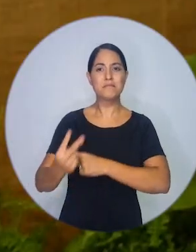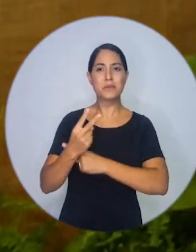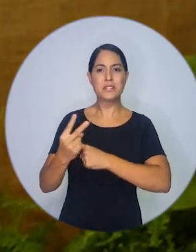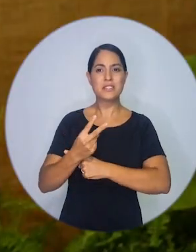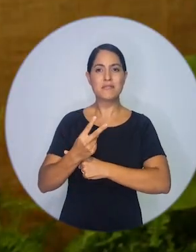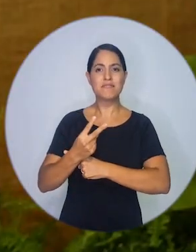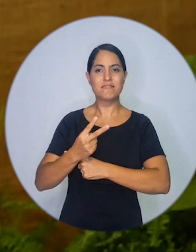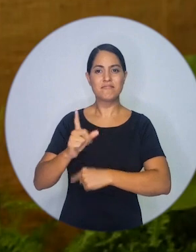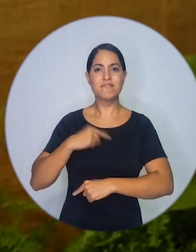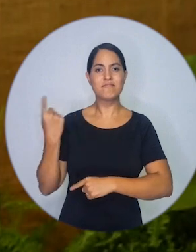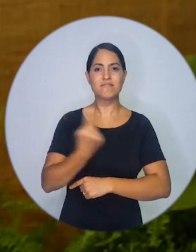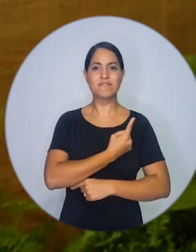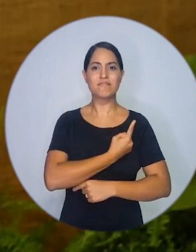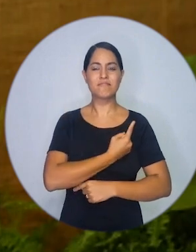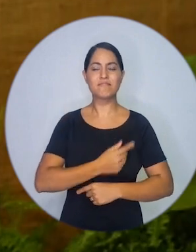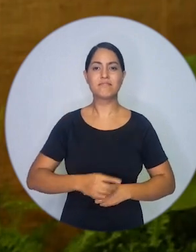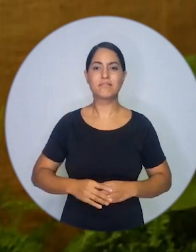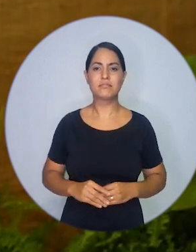proteção.